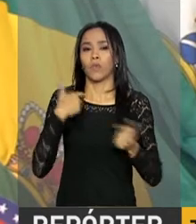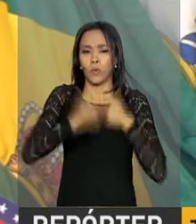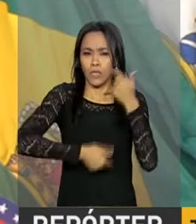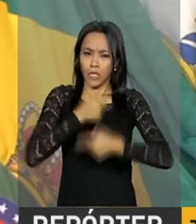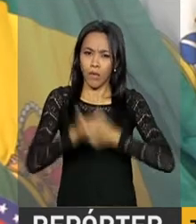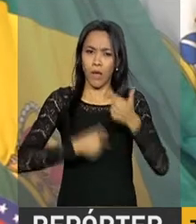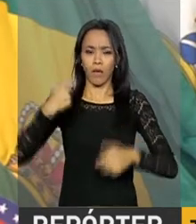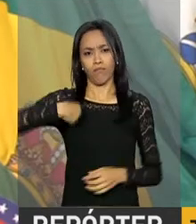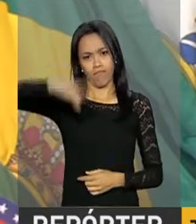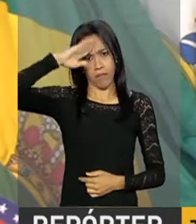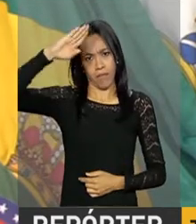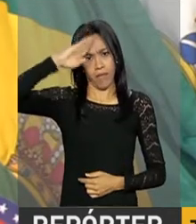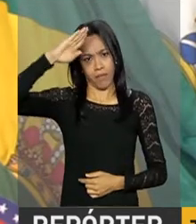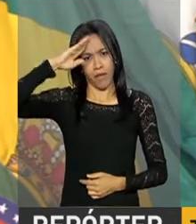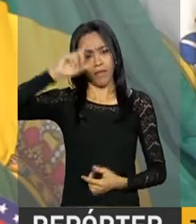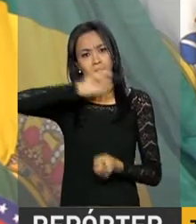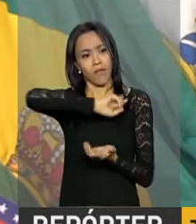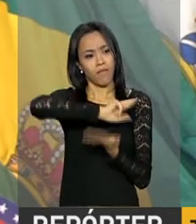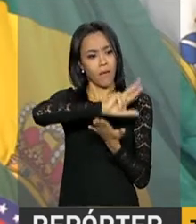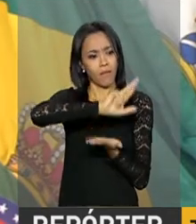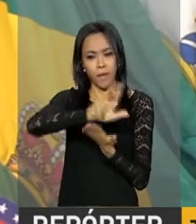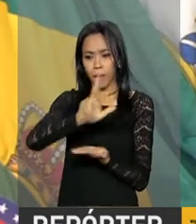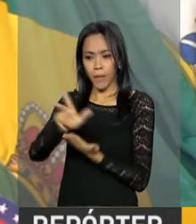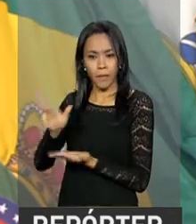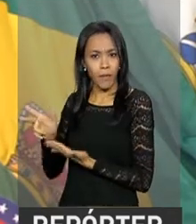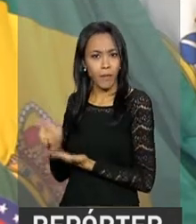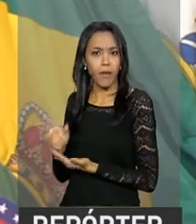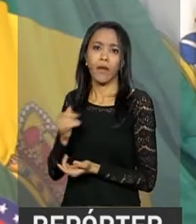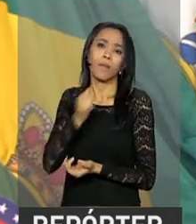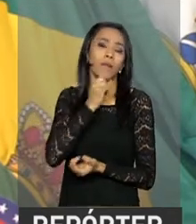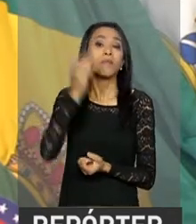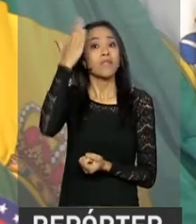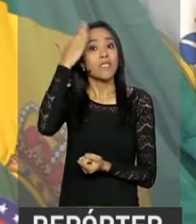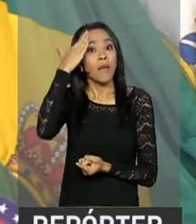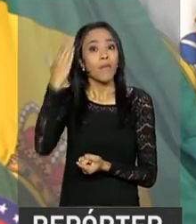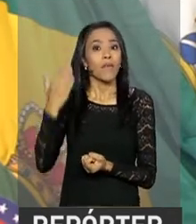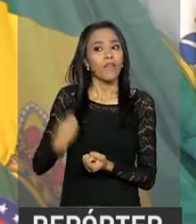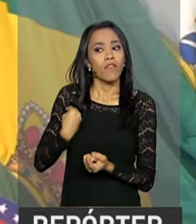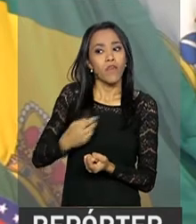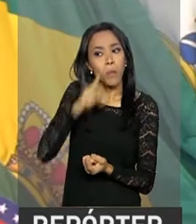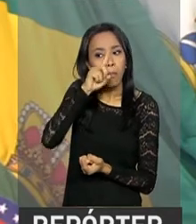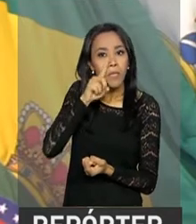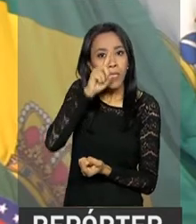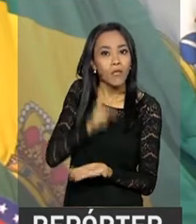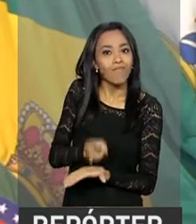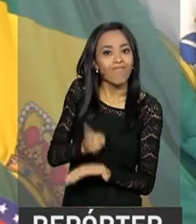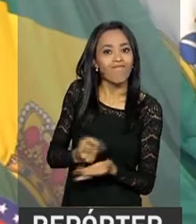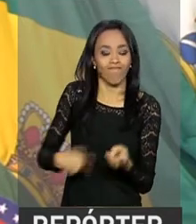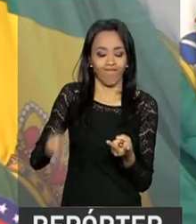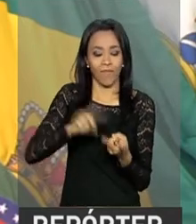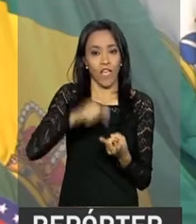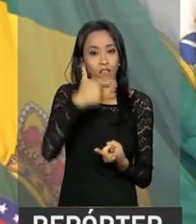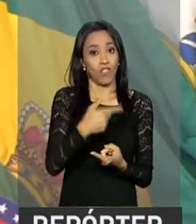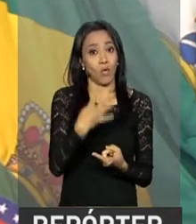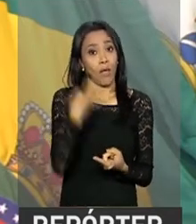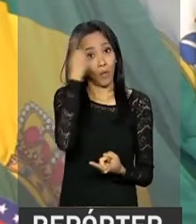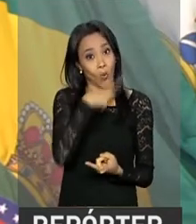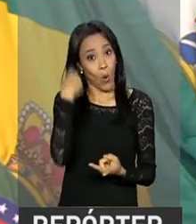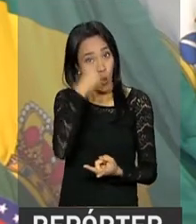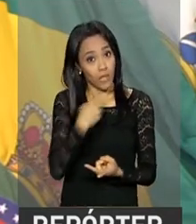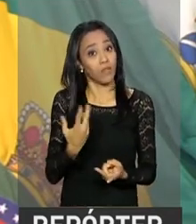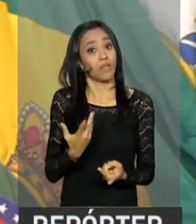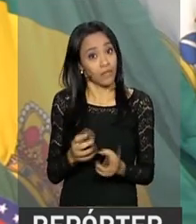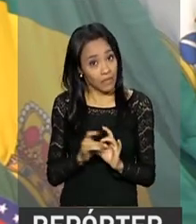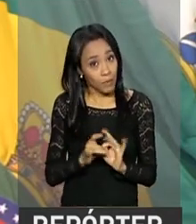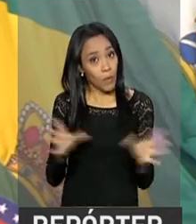ela abrange diversas peculiaridades, como conviver com risco, estar disponível 24 horas por dia. Ele